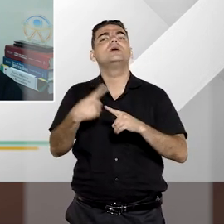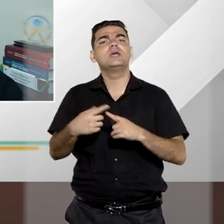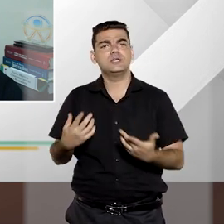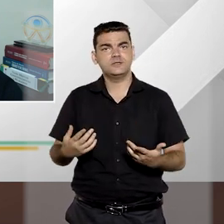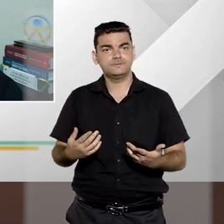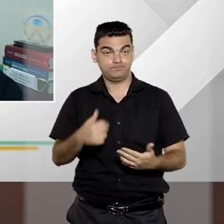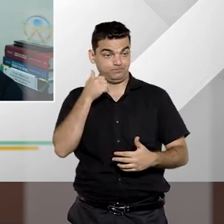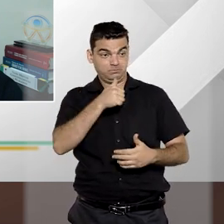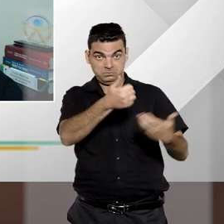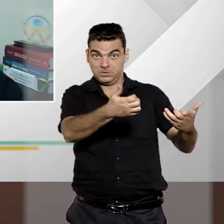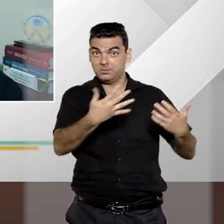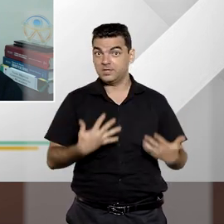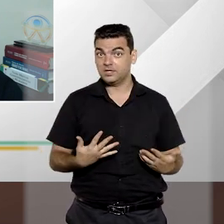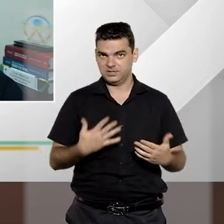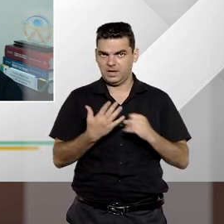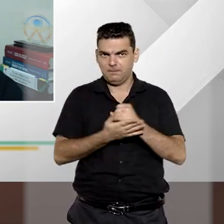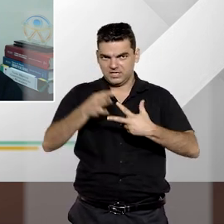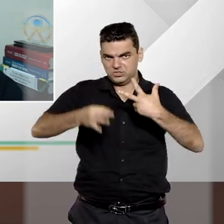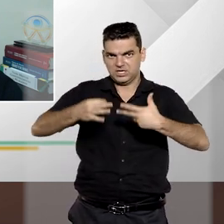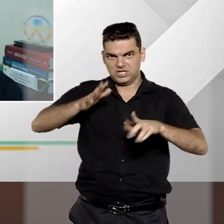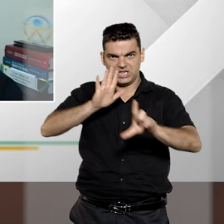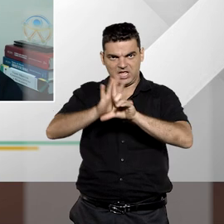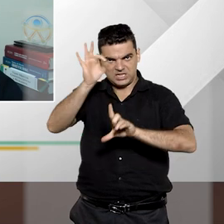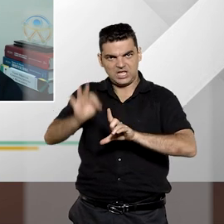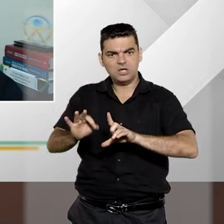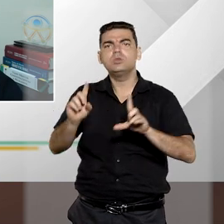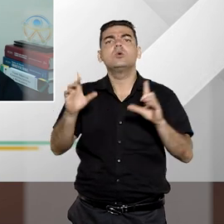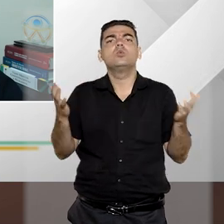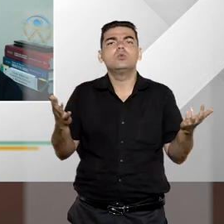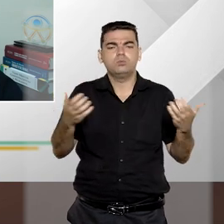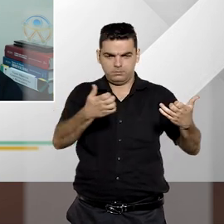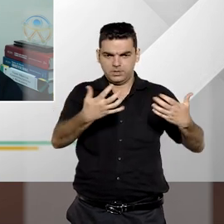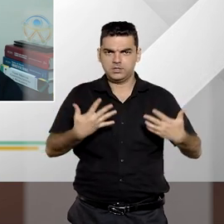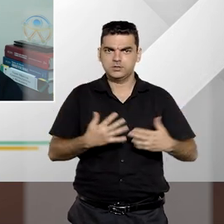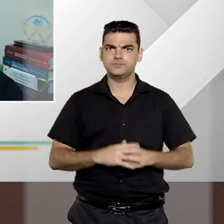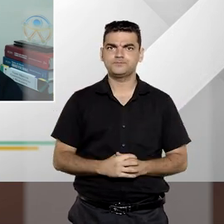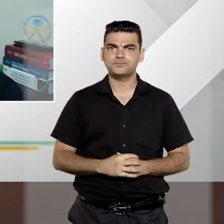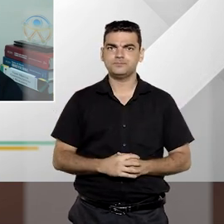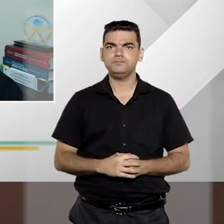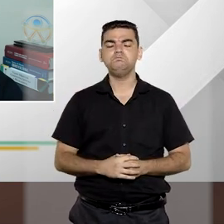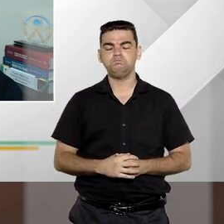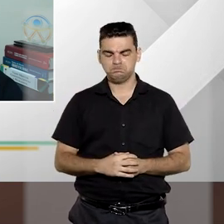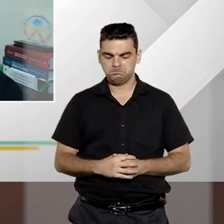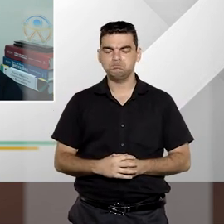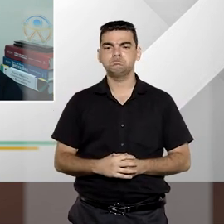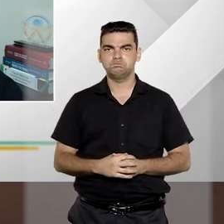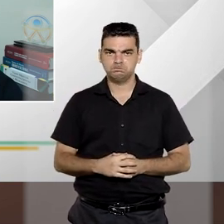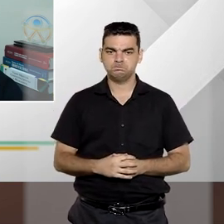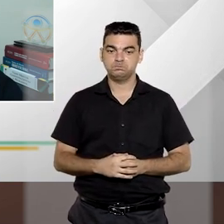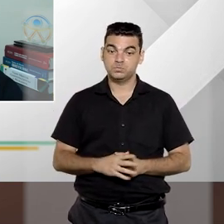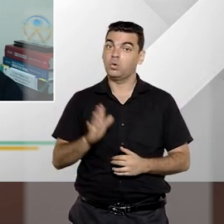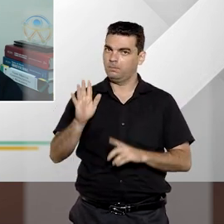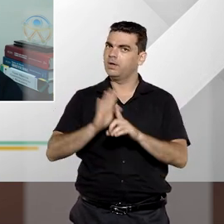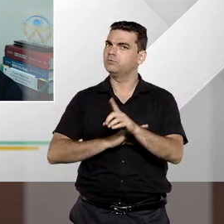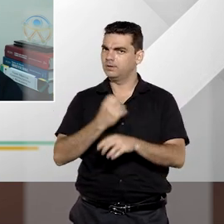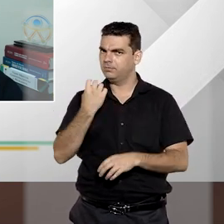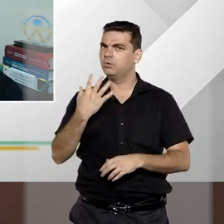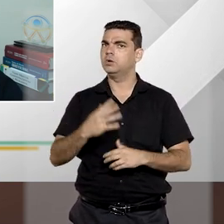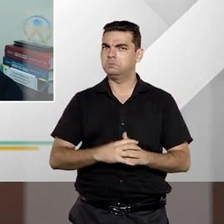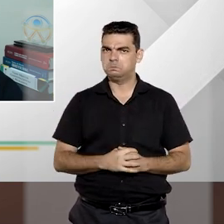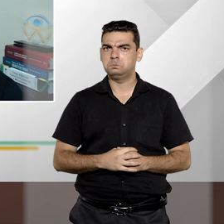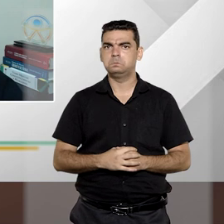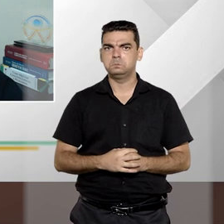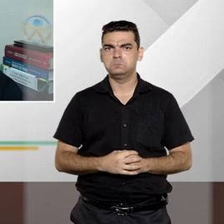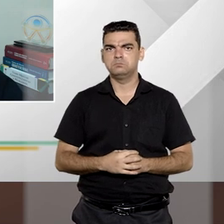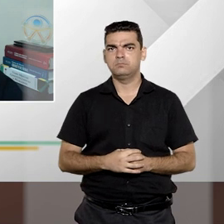Marcela Furst? Há algum embasamento jurídico legal para isso? É, Fátima, começar com essa pergunta é essencial,